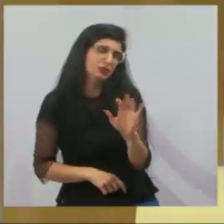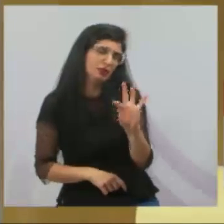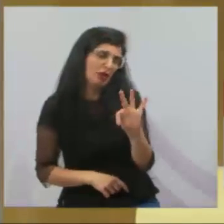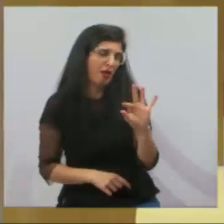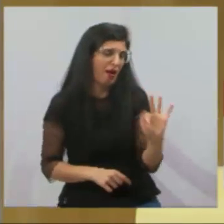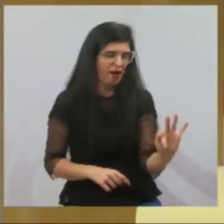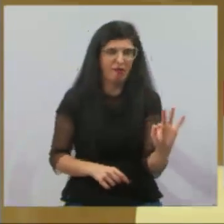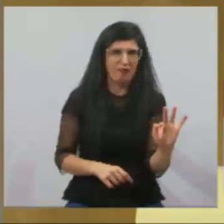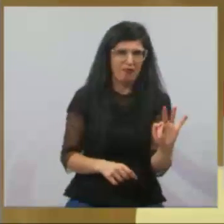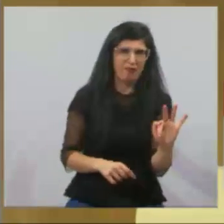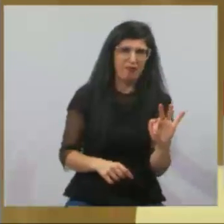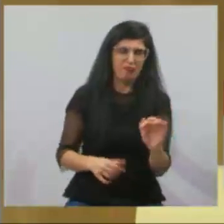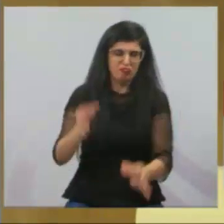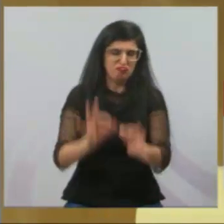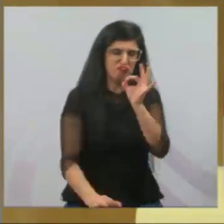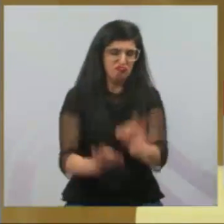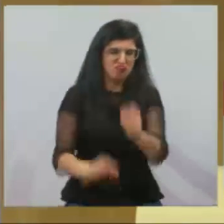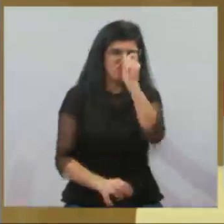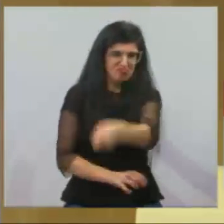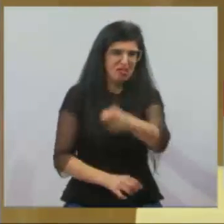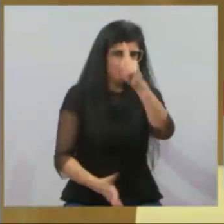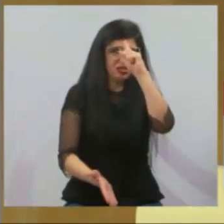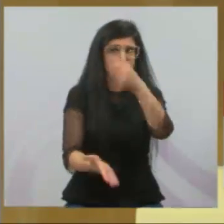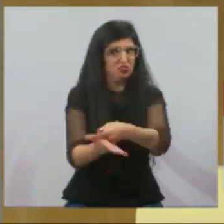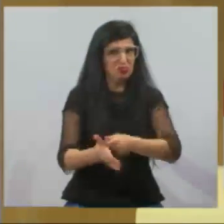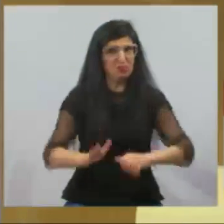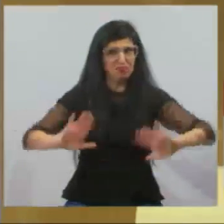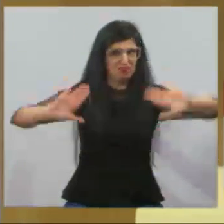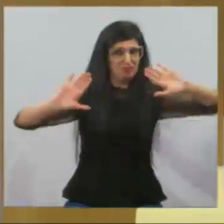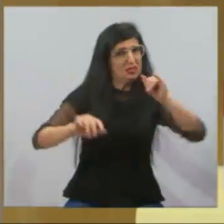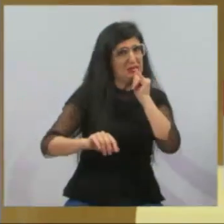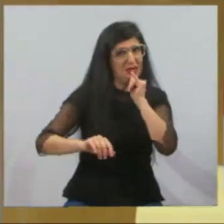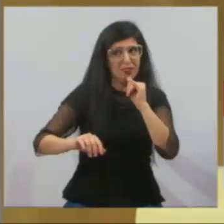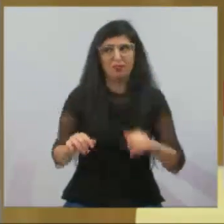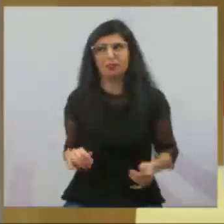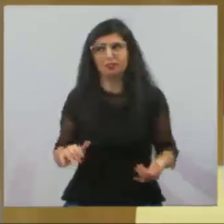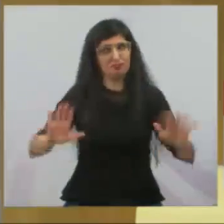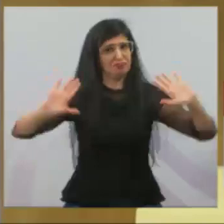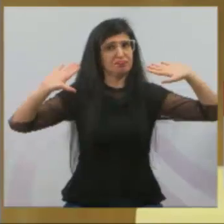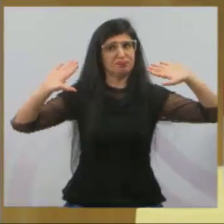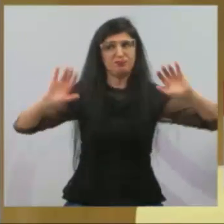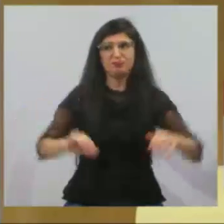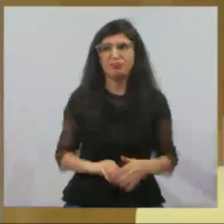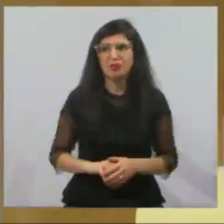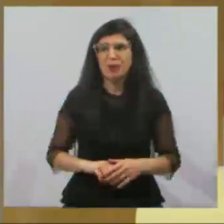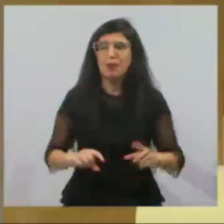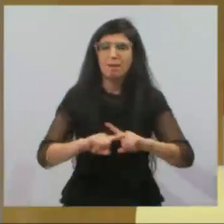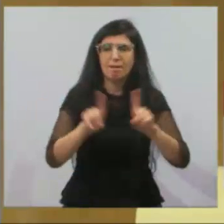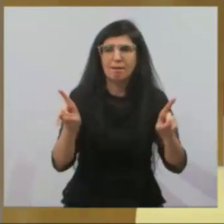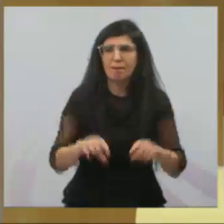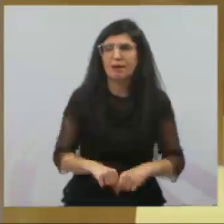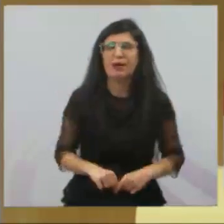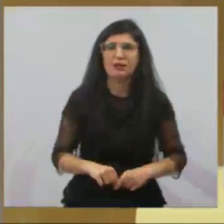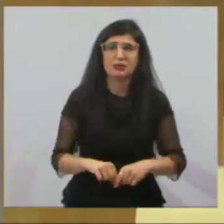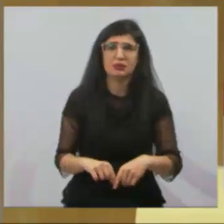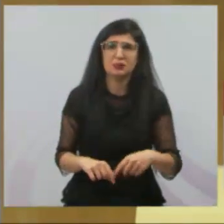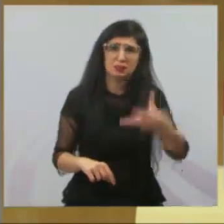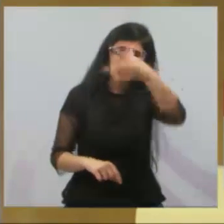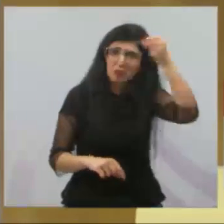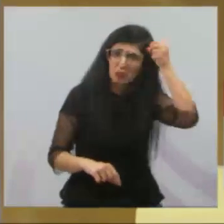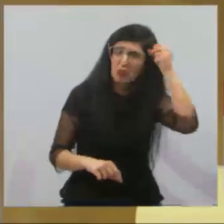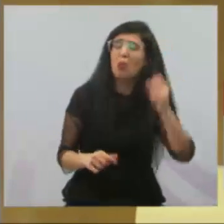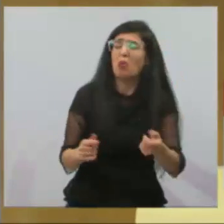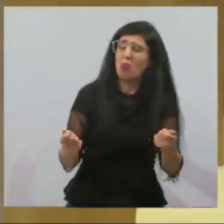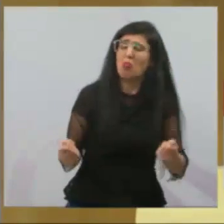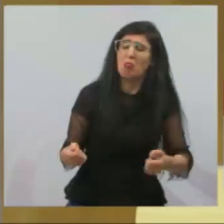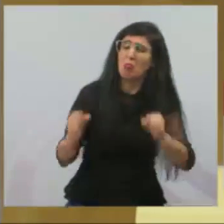é nada a gente consegue aqui, o prefeito mesmo, revogar isso daí, se aprovado hoje aqui, revogar isso